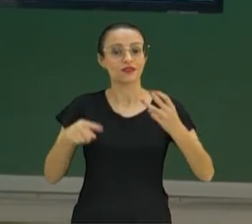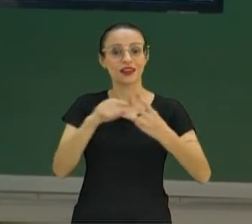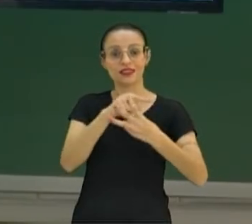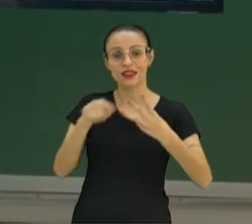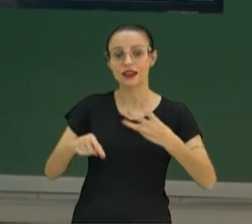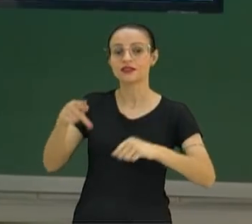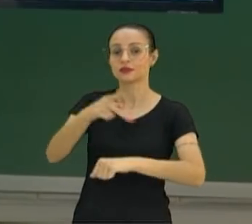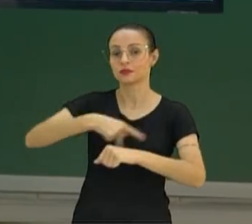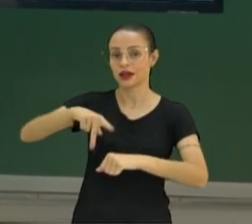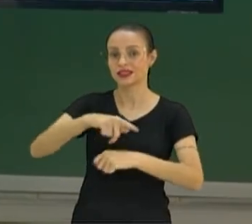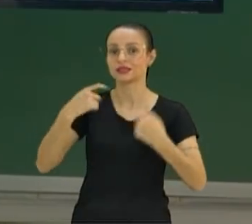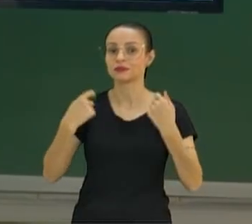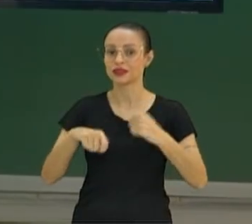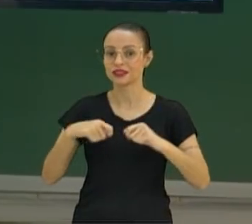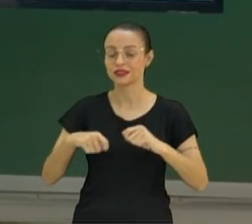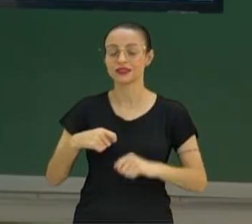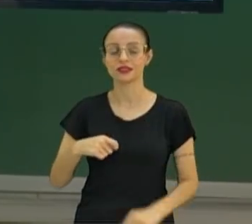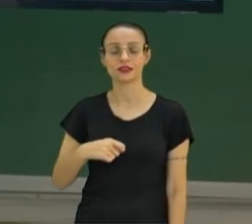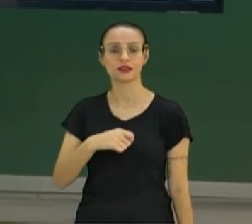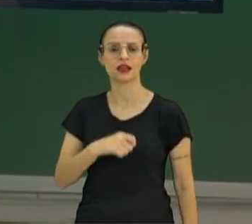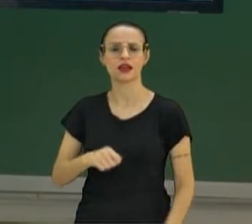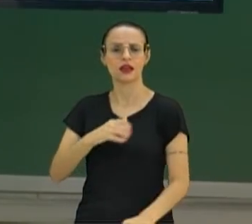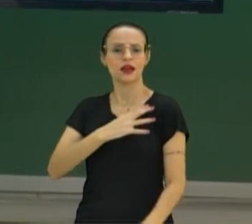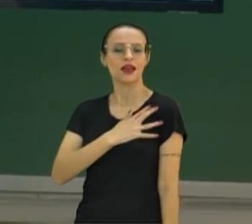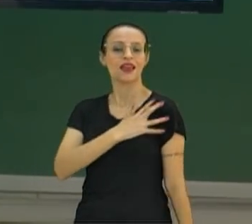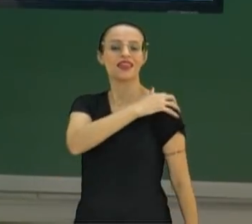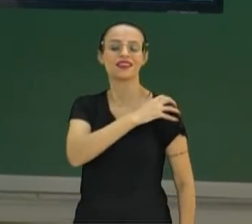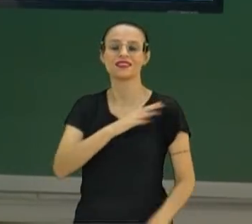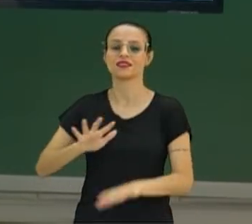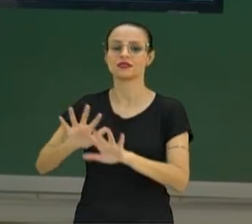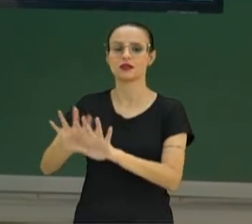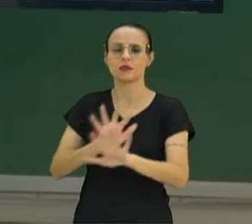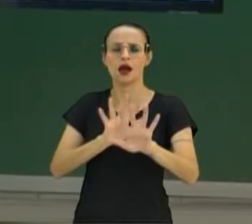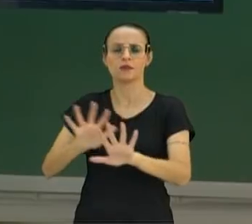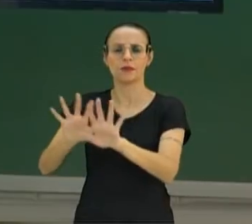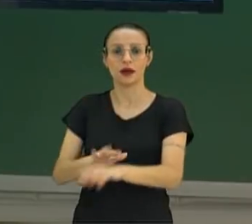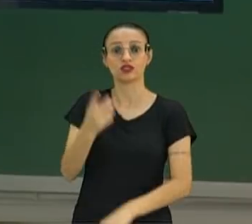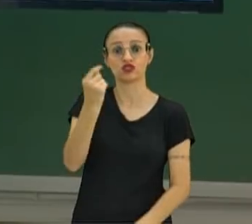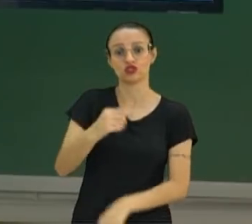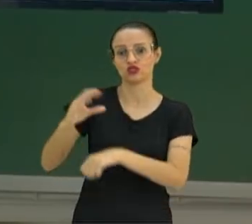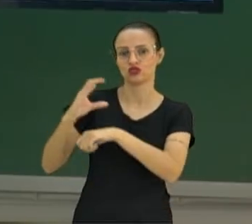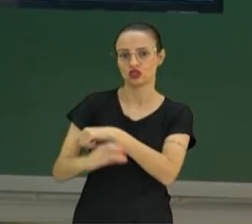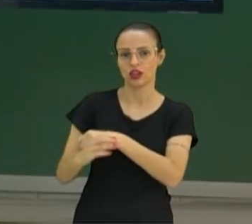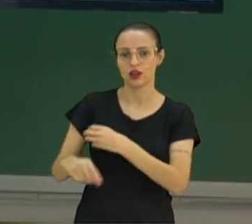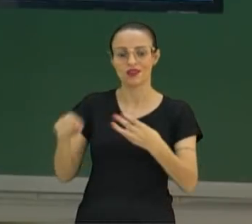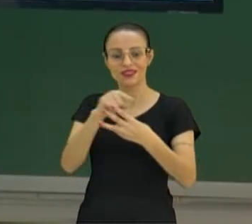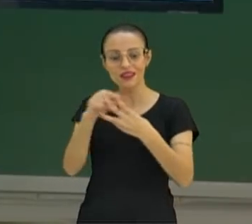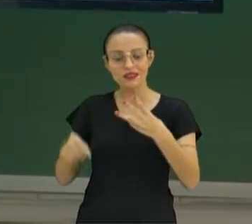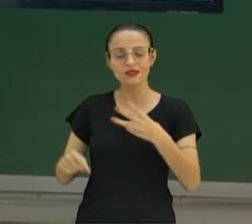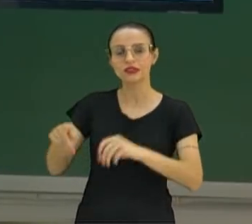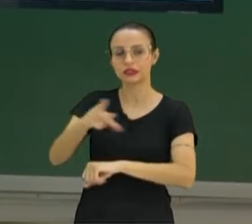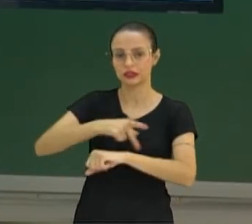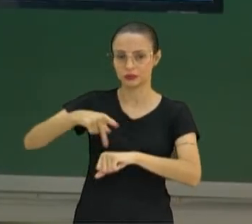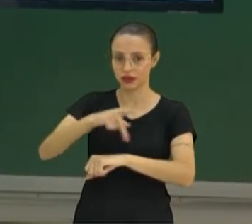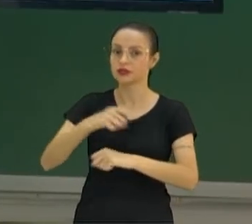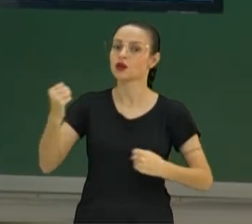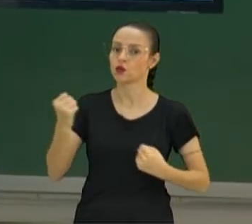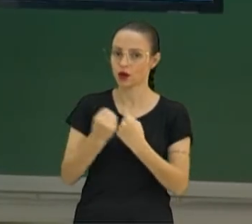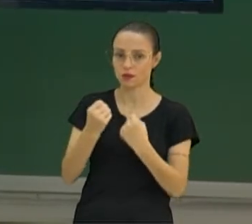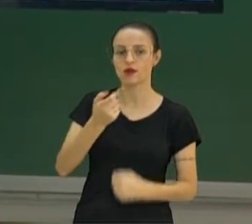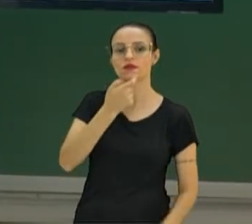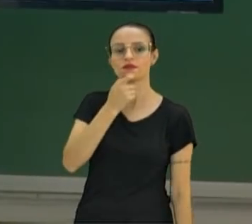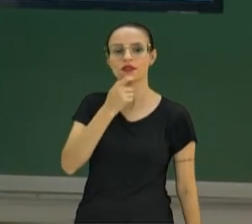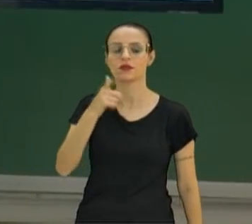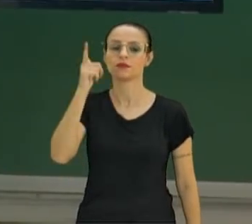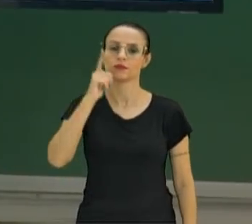países, nós precisamos de deslocar o exército desses 3 países, recursos financeiros desses 3 países, com o apoio da Inglaterra,